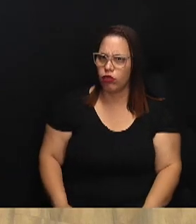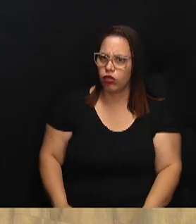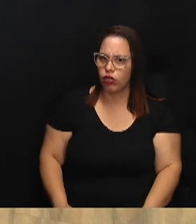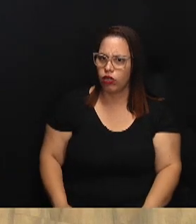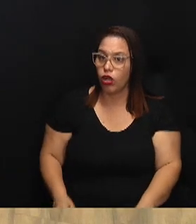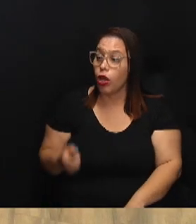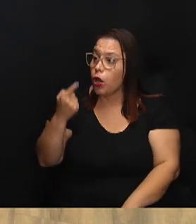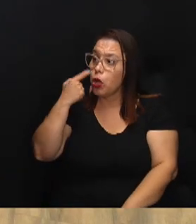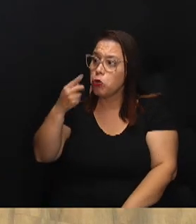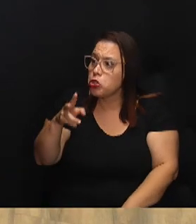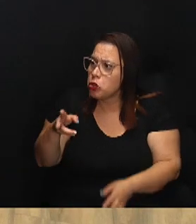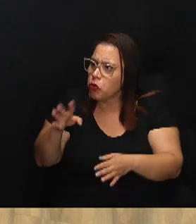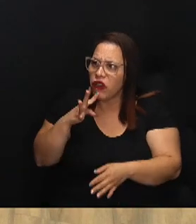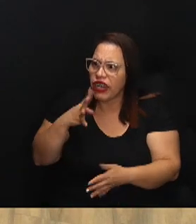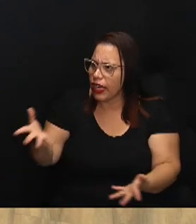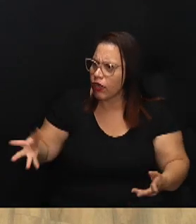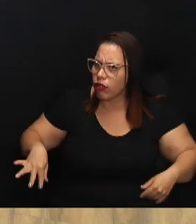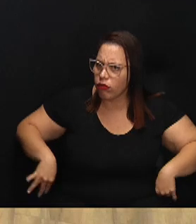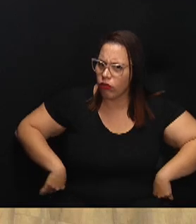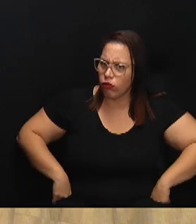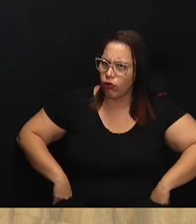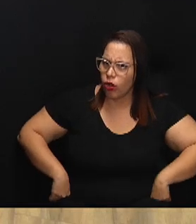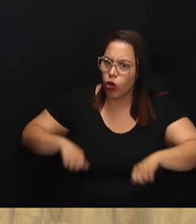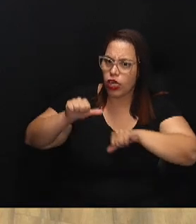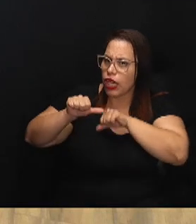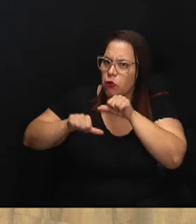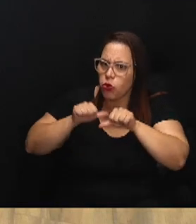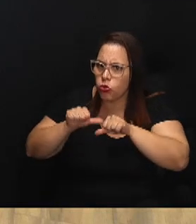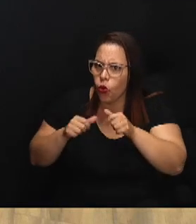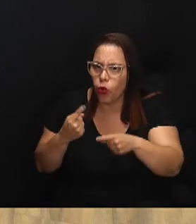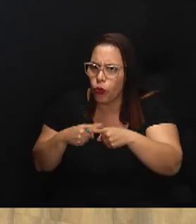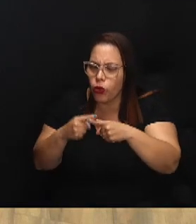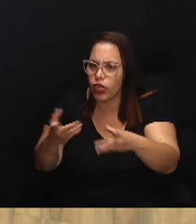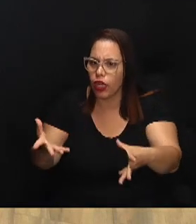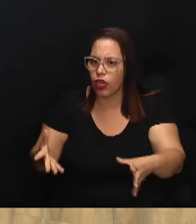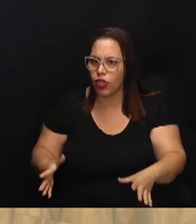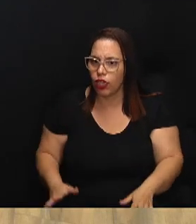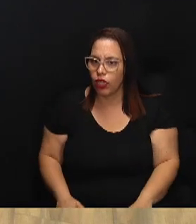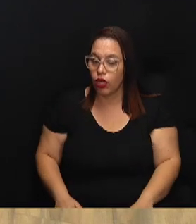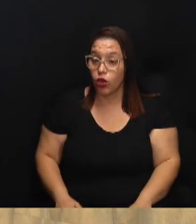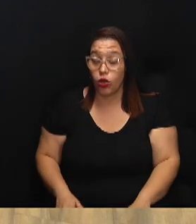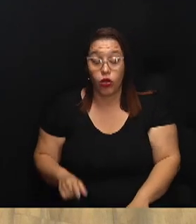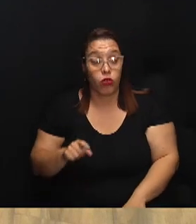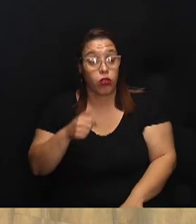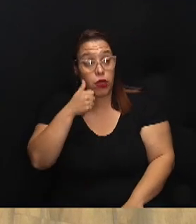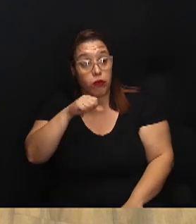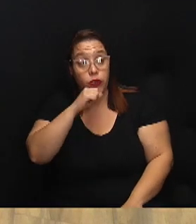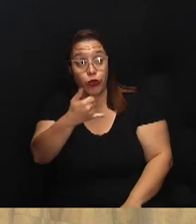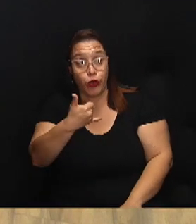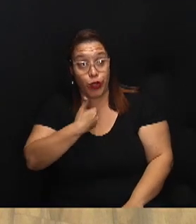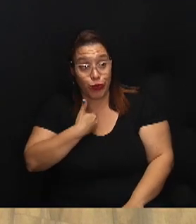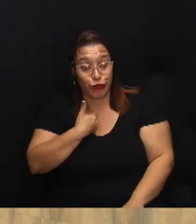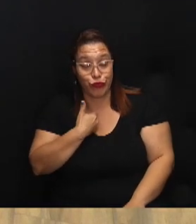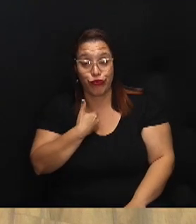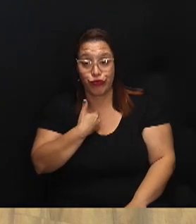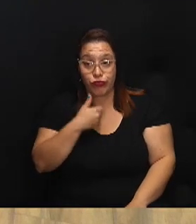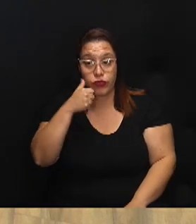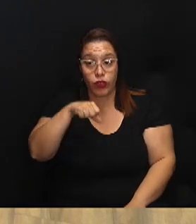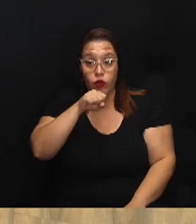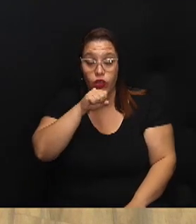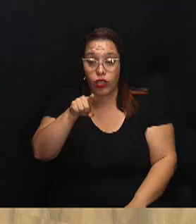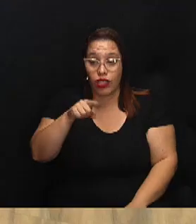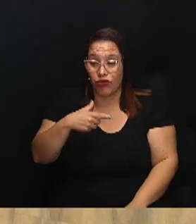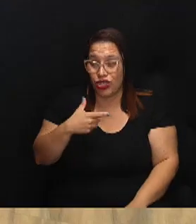não tô te conhecendo. O dia que a minha mãe falou isso pra mim, né, não estou te conhecendo, né, porque você se tornou uma pessoa